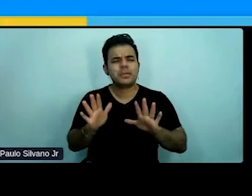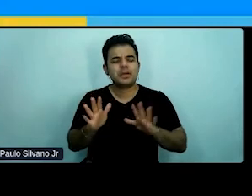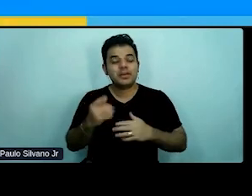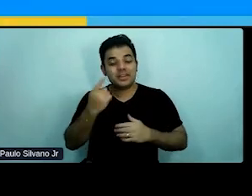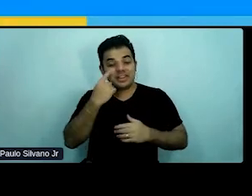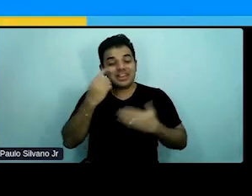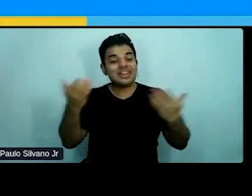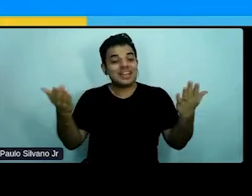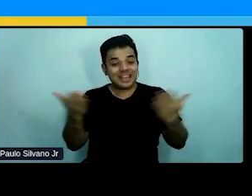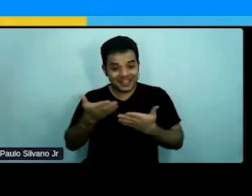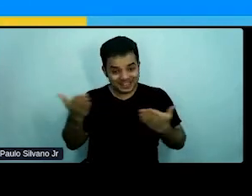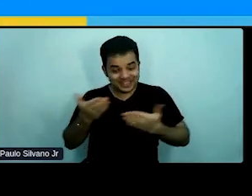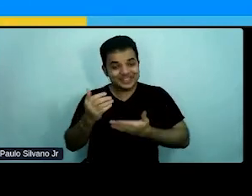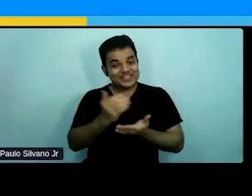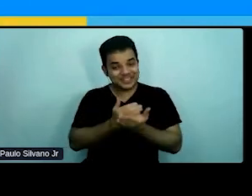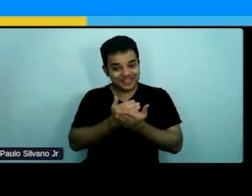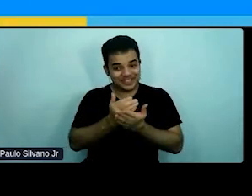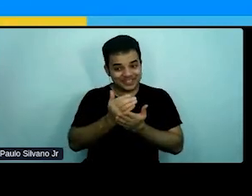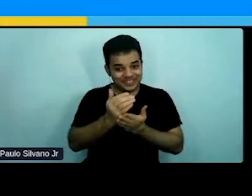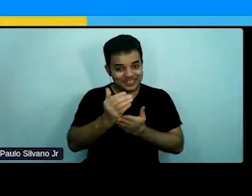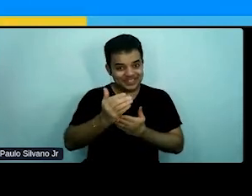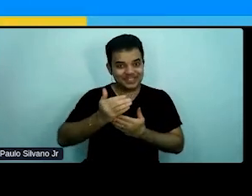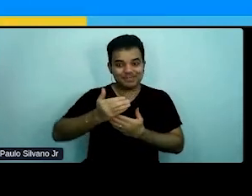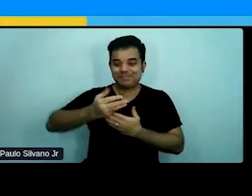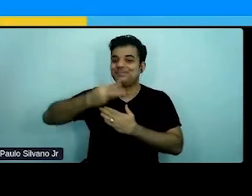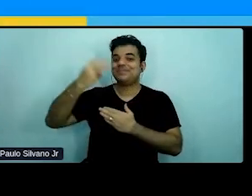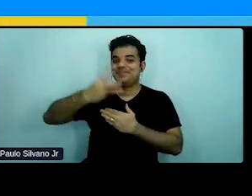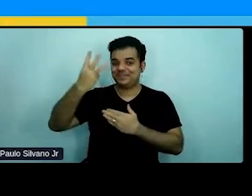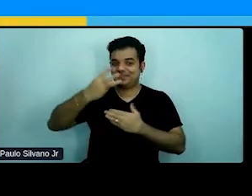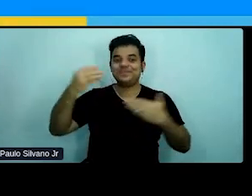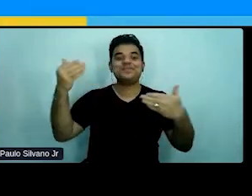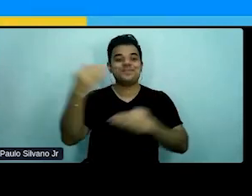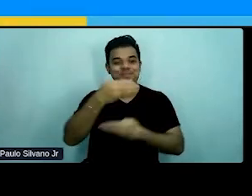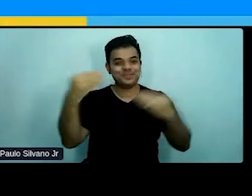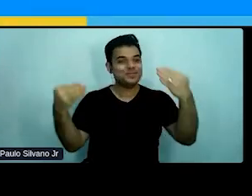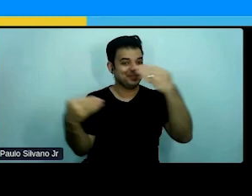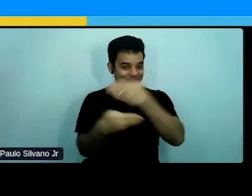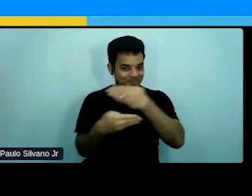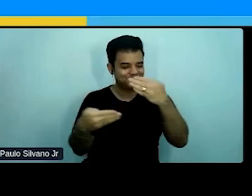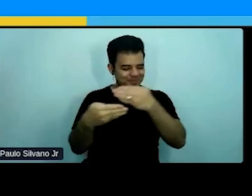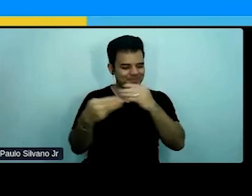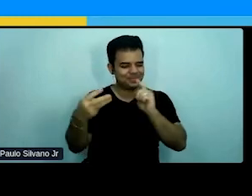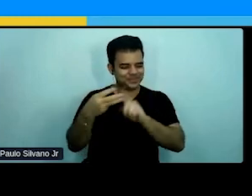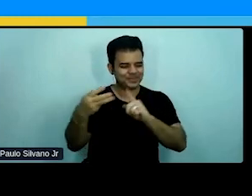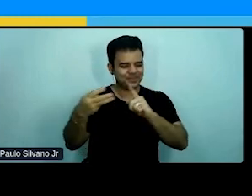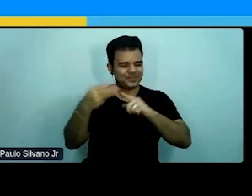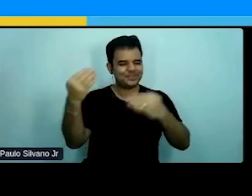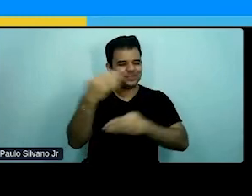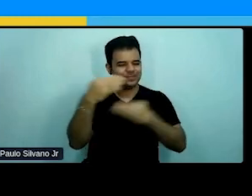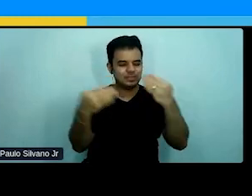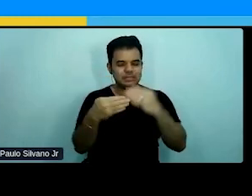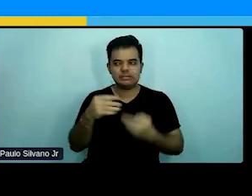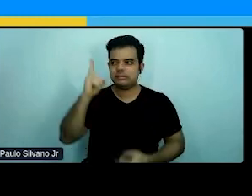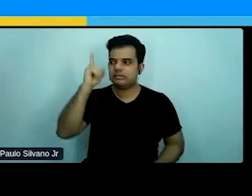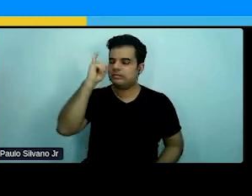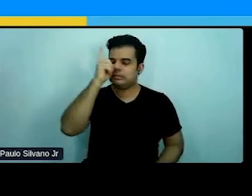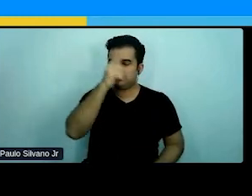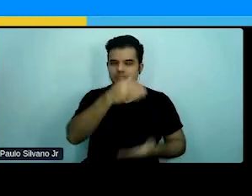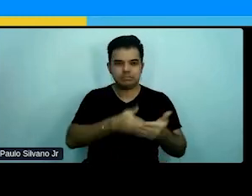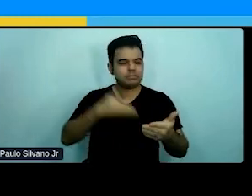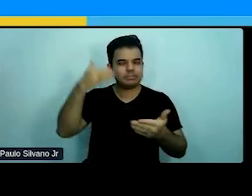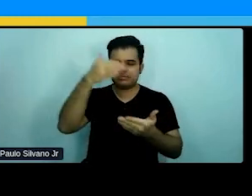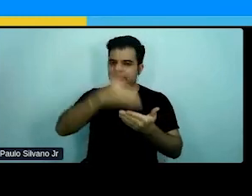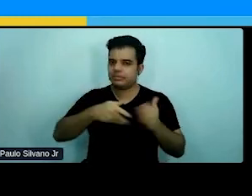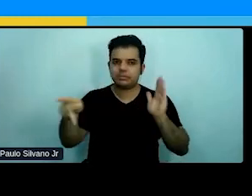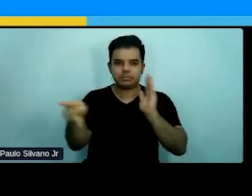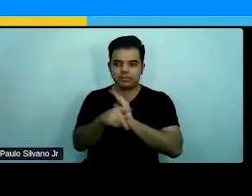Agora a gente entra aí na terça parte, né, da nossa apresentação, e aí a gente vai falar sobre alguns dos desafios que a gente tem, né,